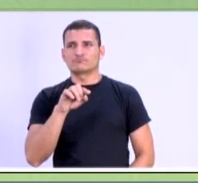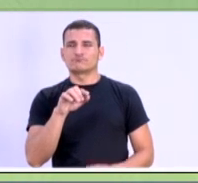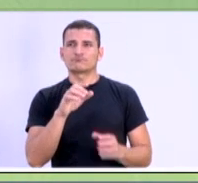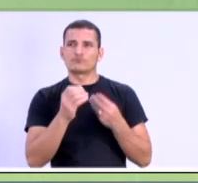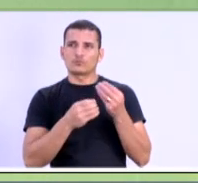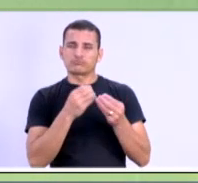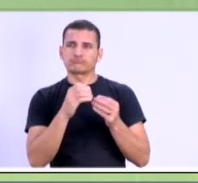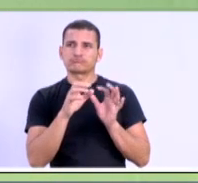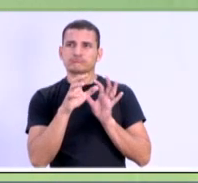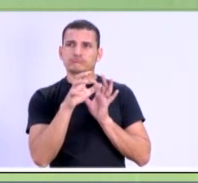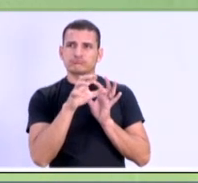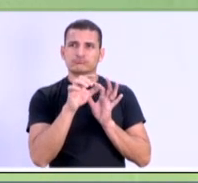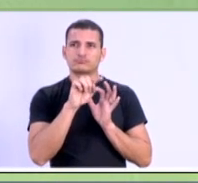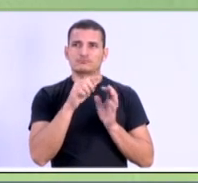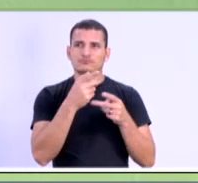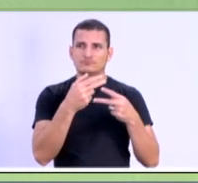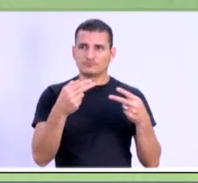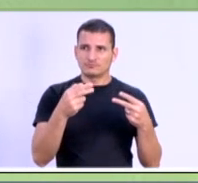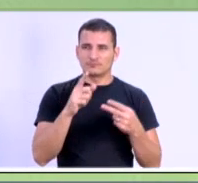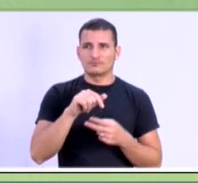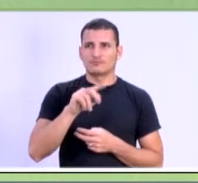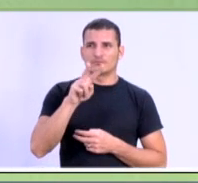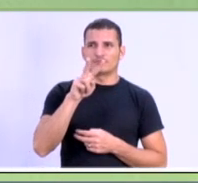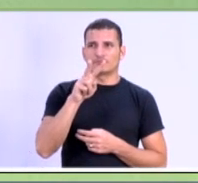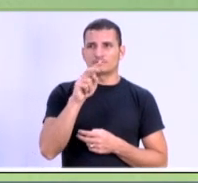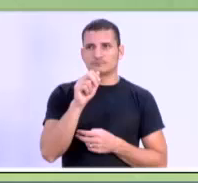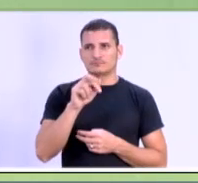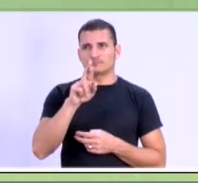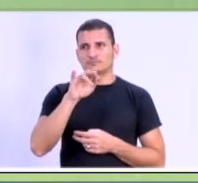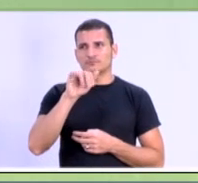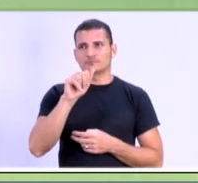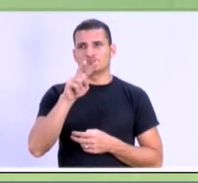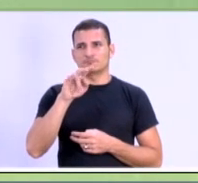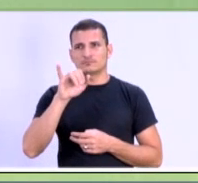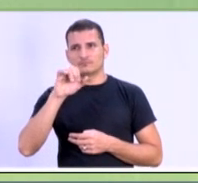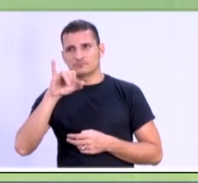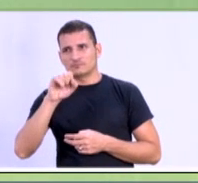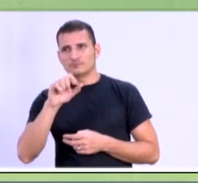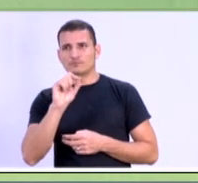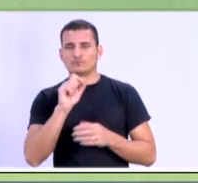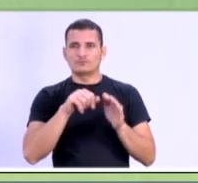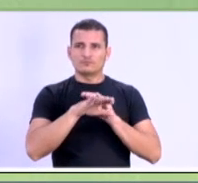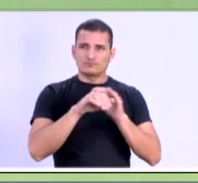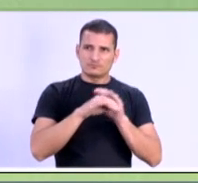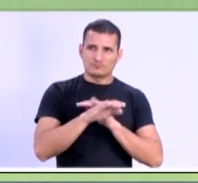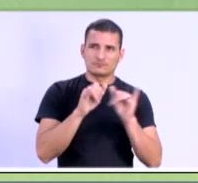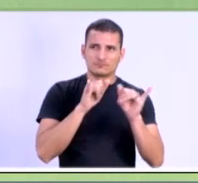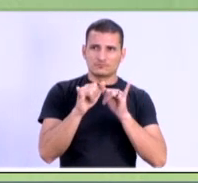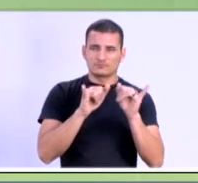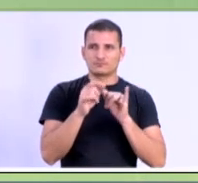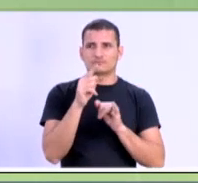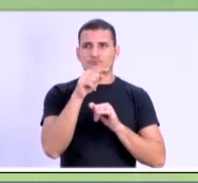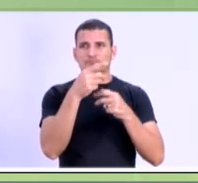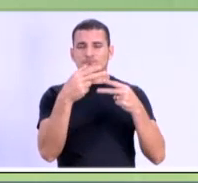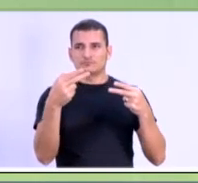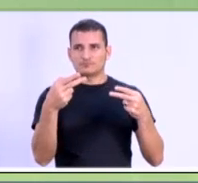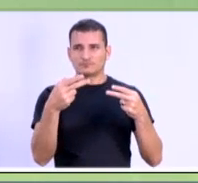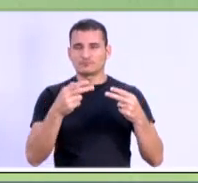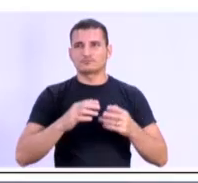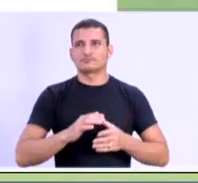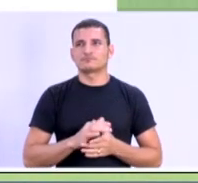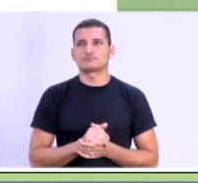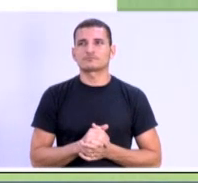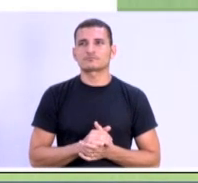né? A gente fala que atributos são variáveis que armazenam informações do objeto.